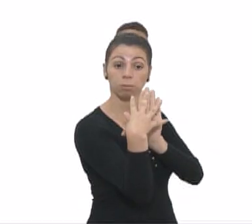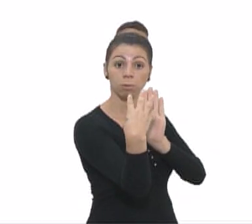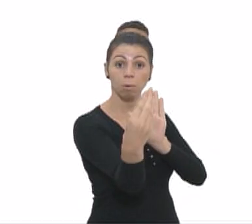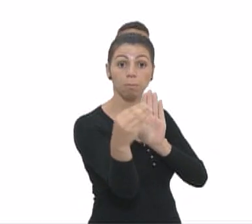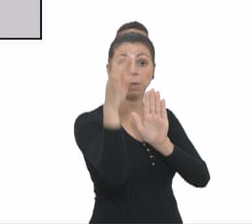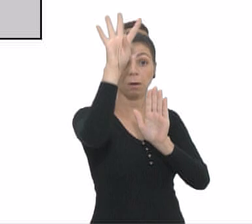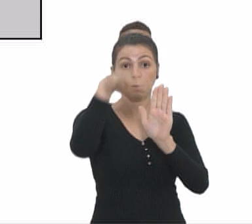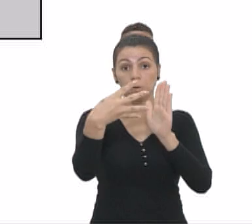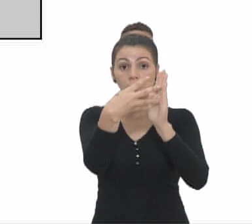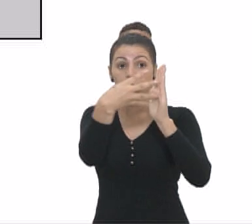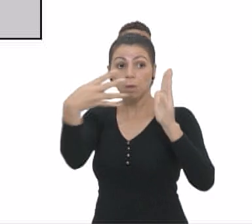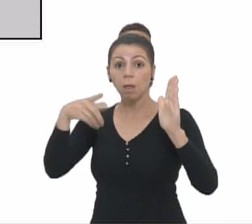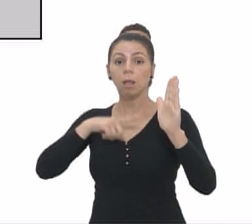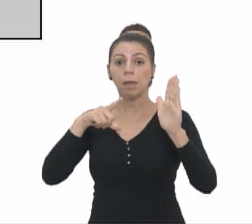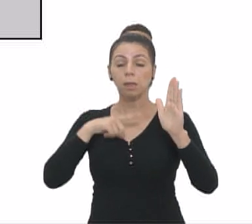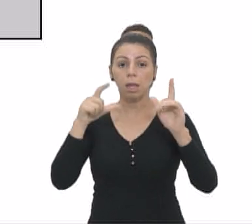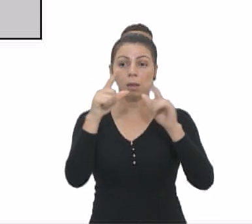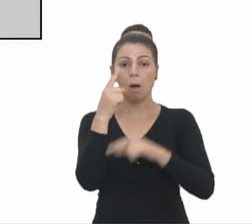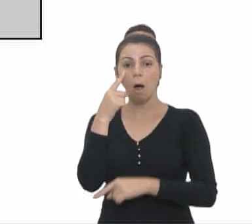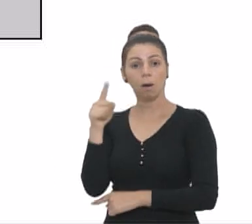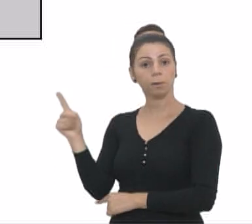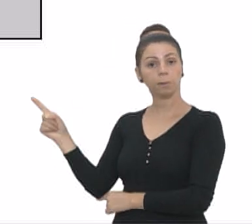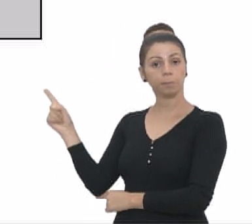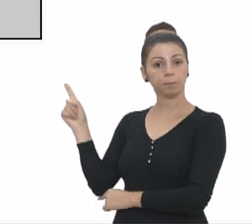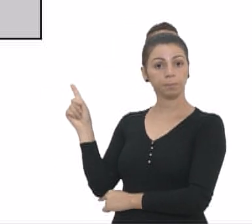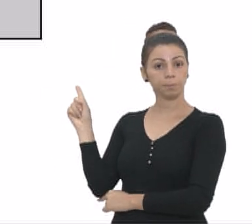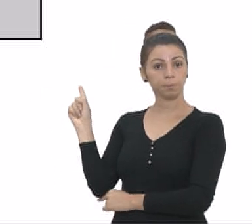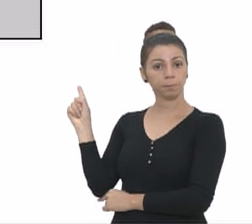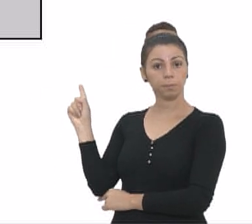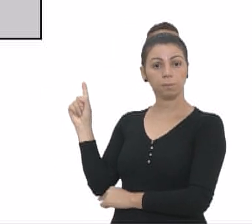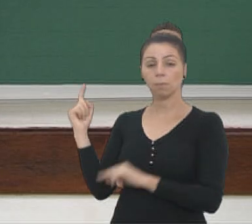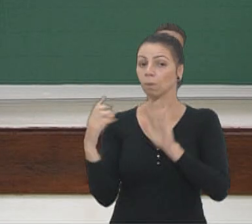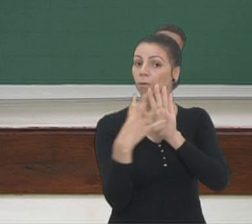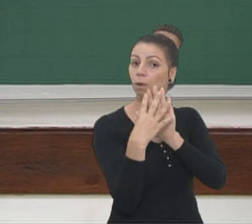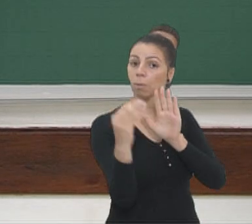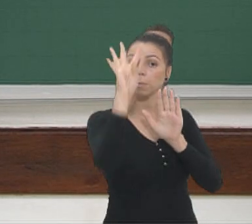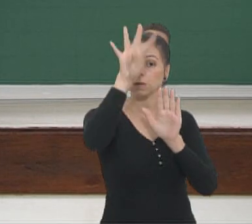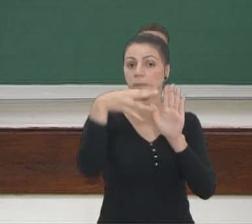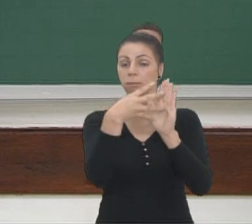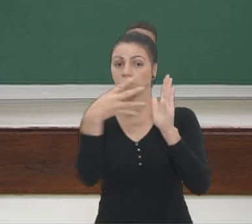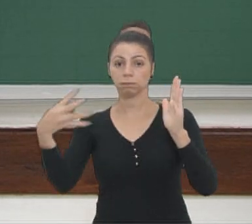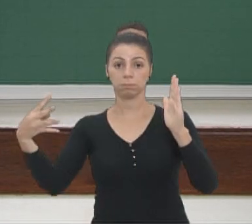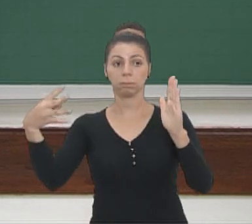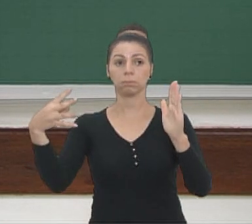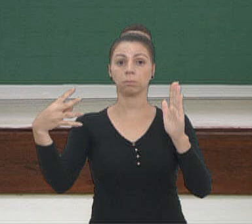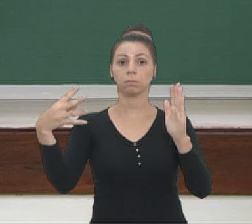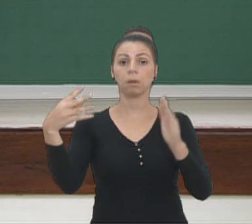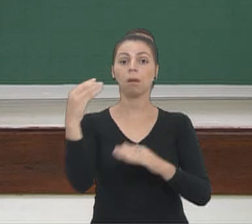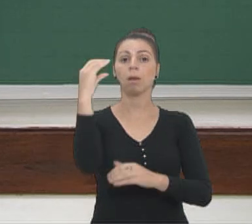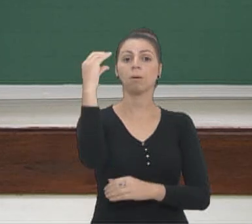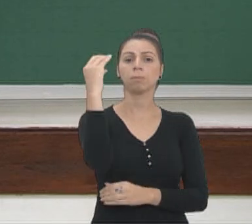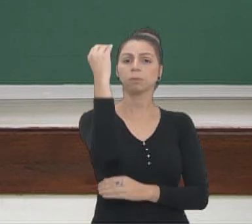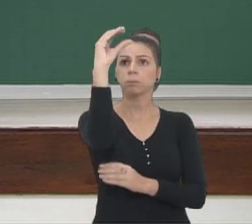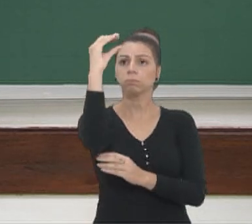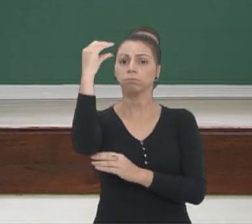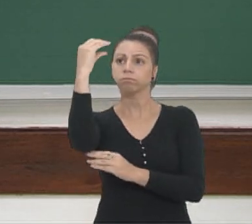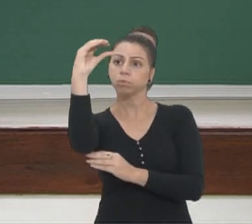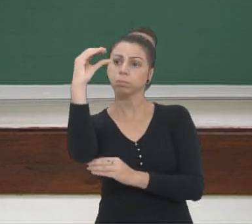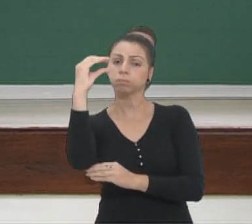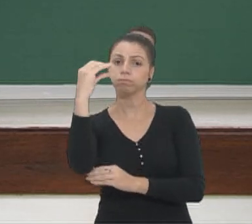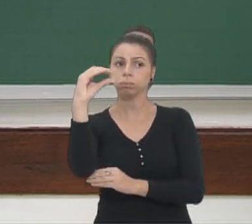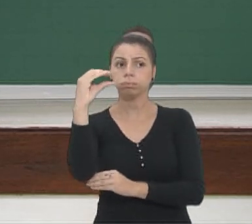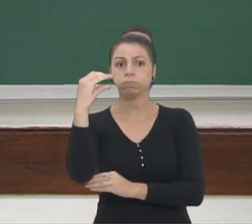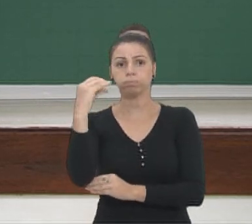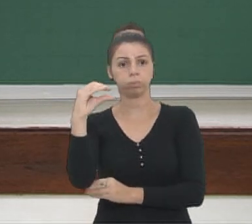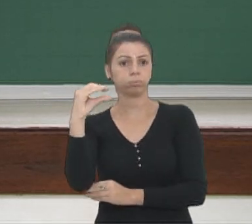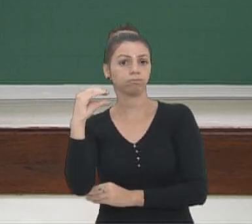tabela, tem um espaço, vou te mostrar, ó. Você vai copiar essa tabelinha e você vai colocar esse espacinho, você pode deixar